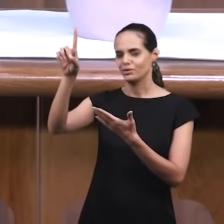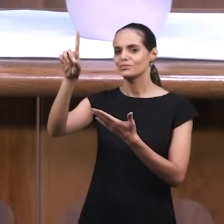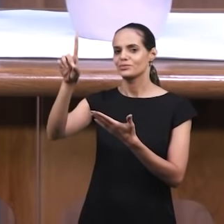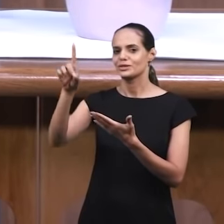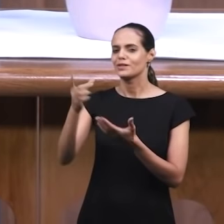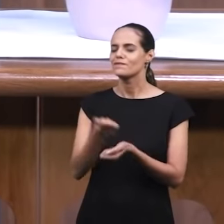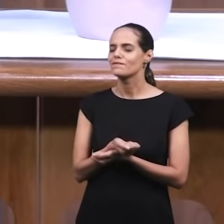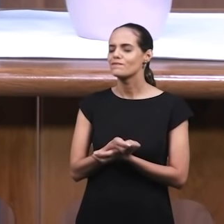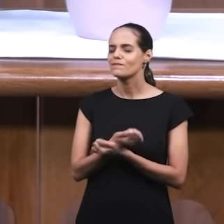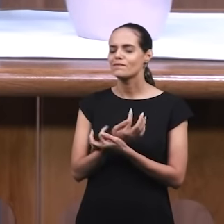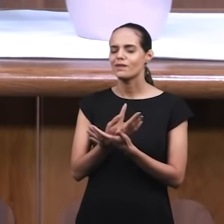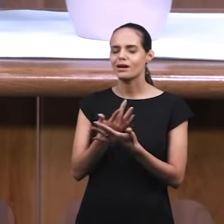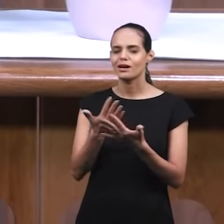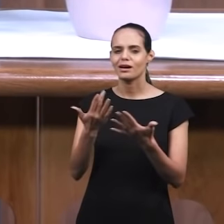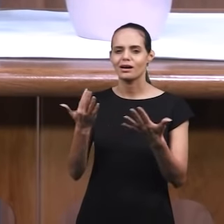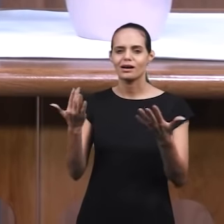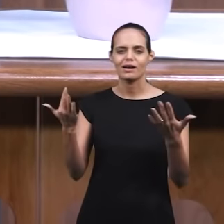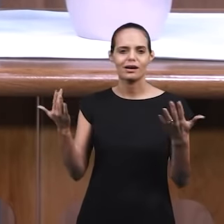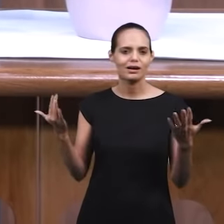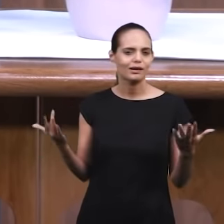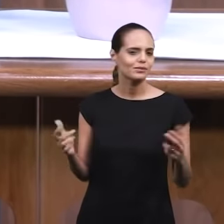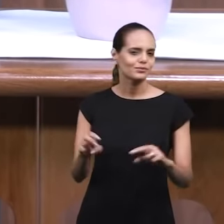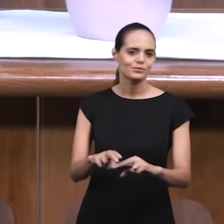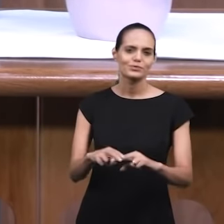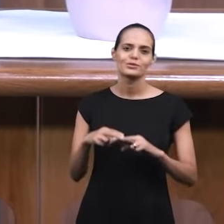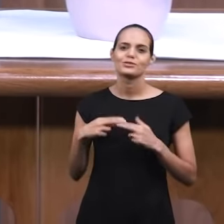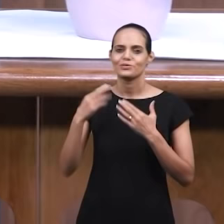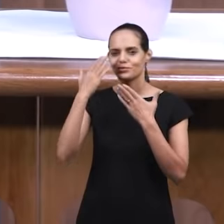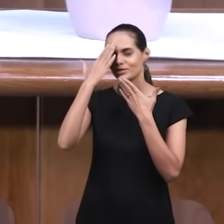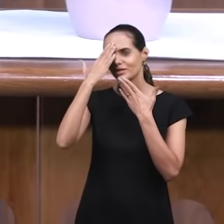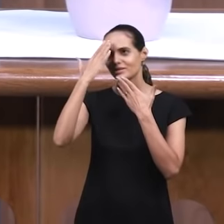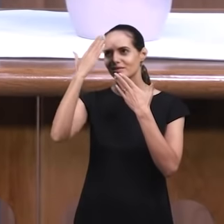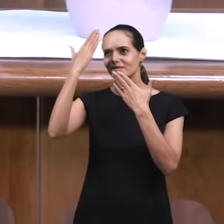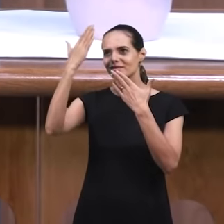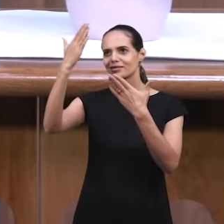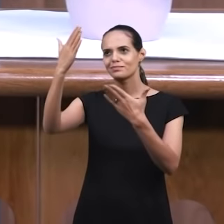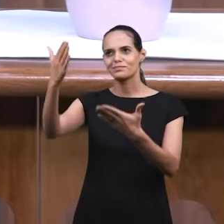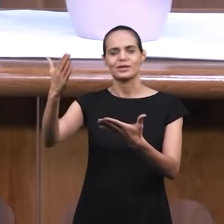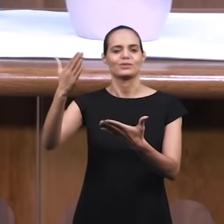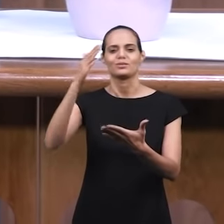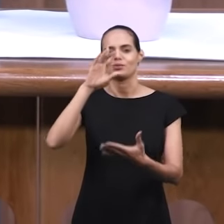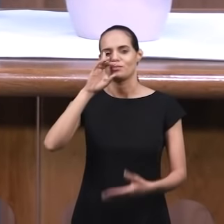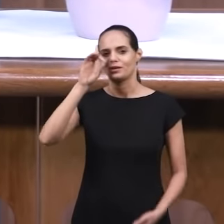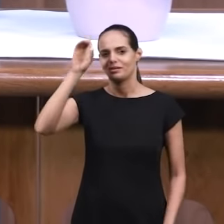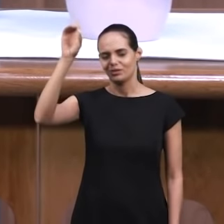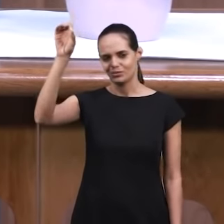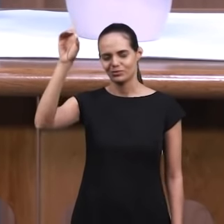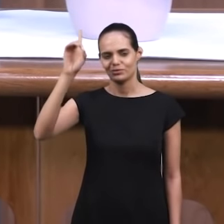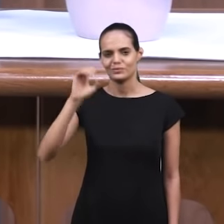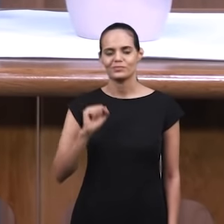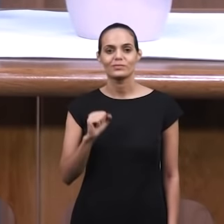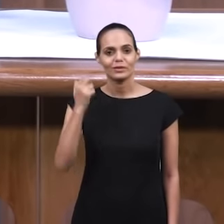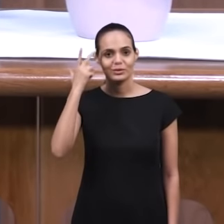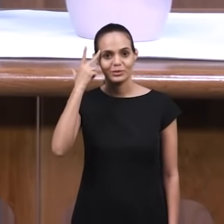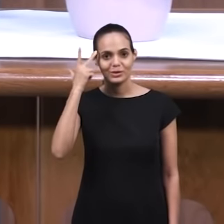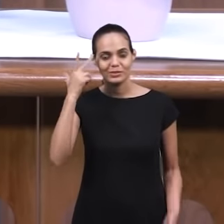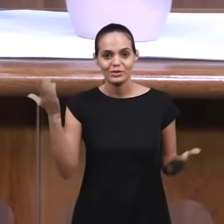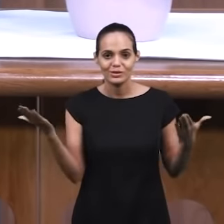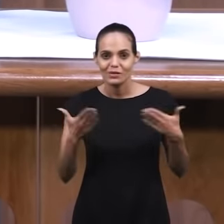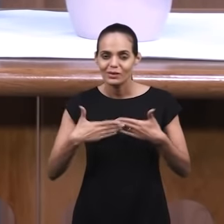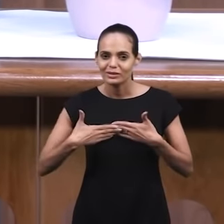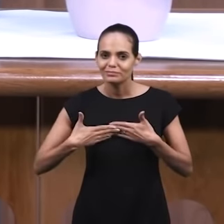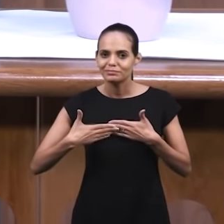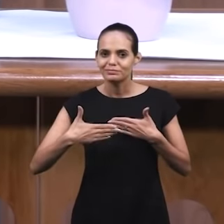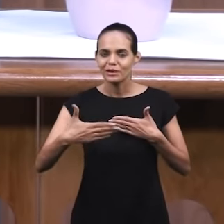motivos de adoração, de glorificação ao Senhor nosso Deus. Naturalmente, a partir de agora,